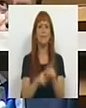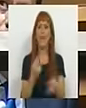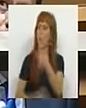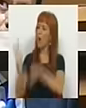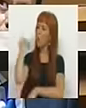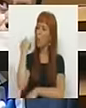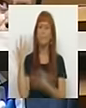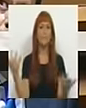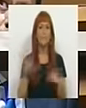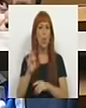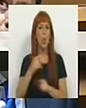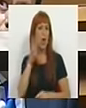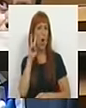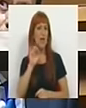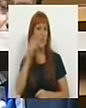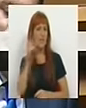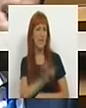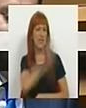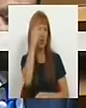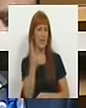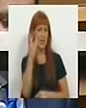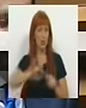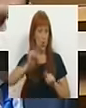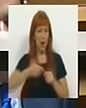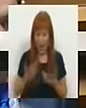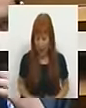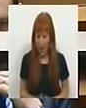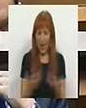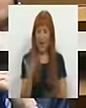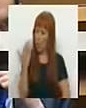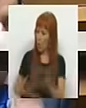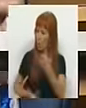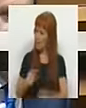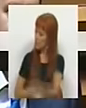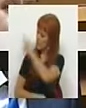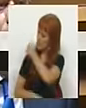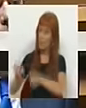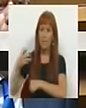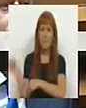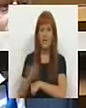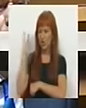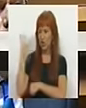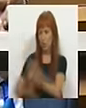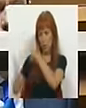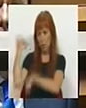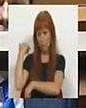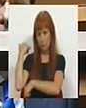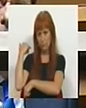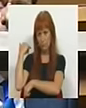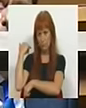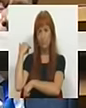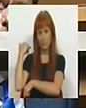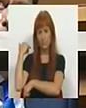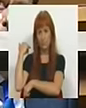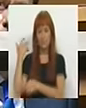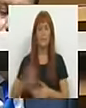um ano, quando olhamos para o primeiro trimestre deste ano, comparando com o primeiro trimestre de há um